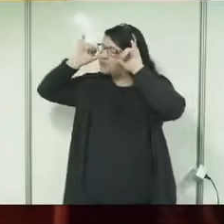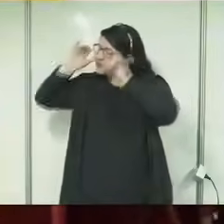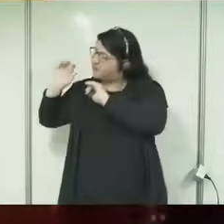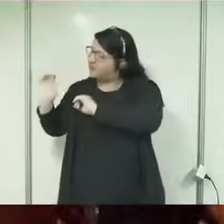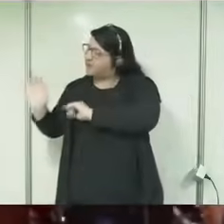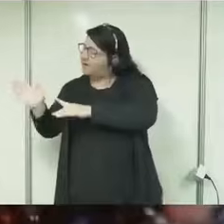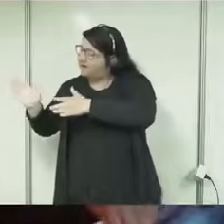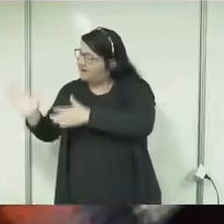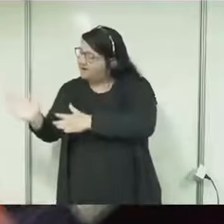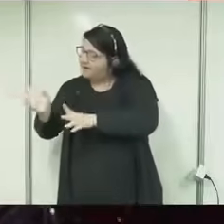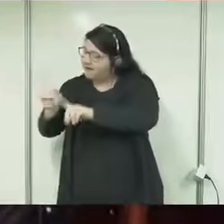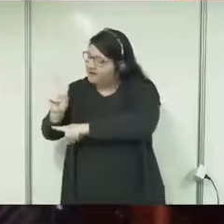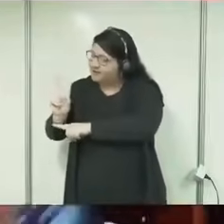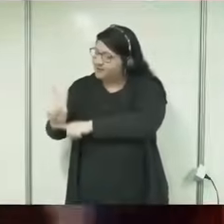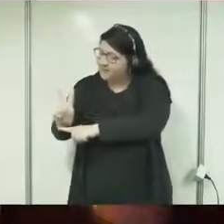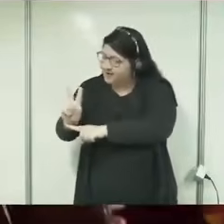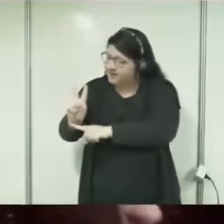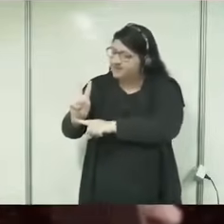vou.